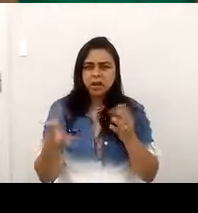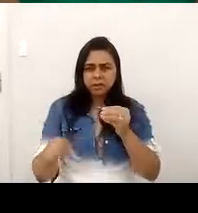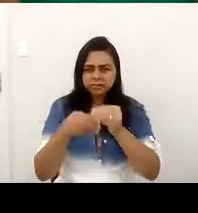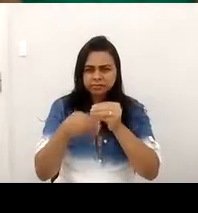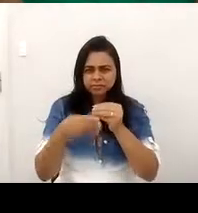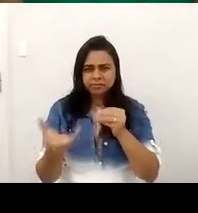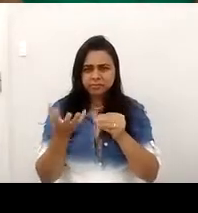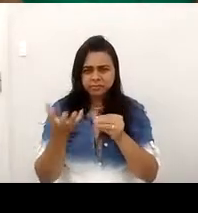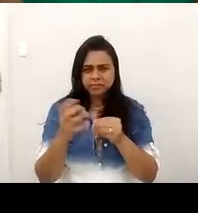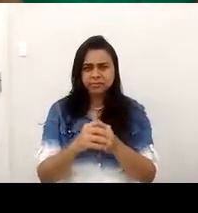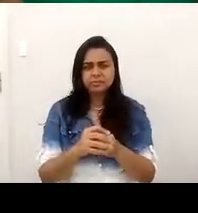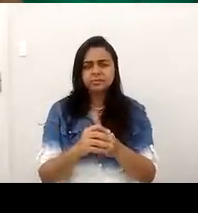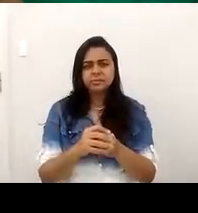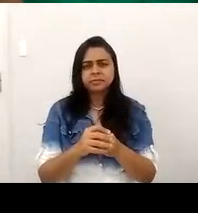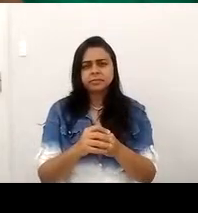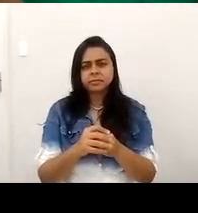Denise?